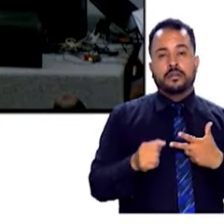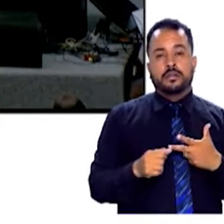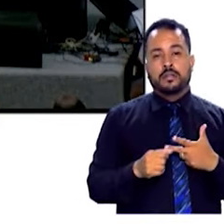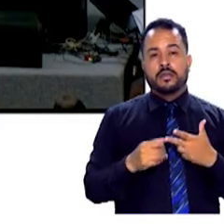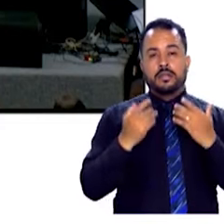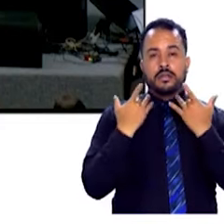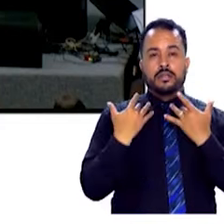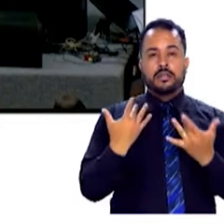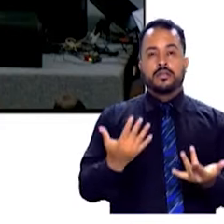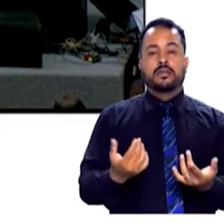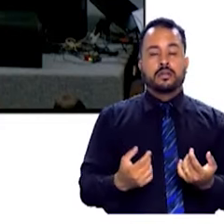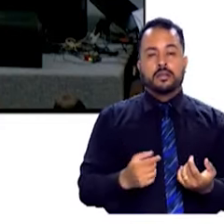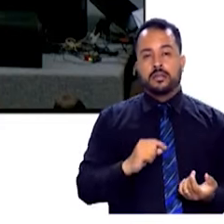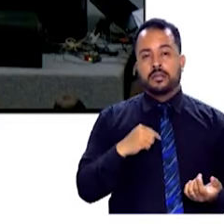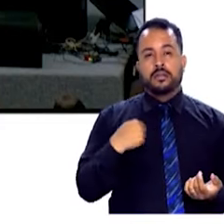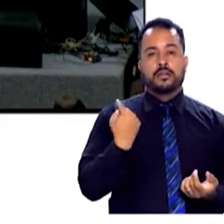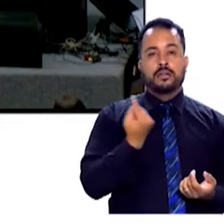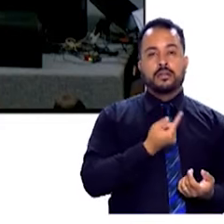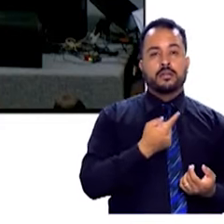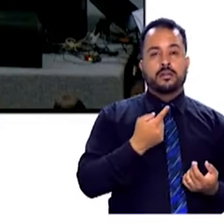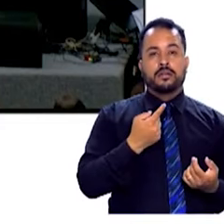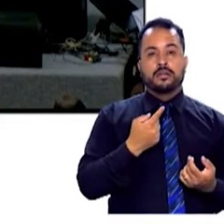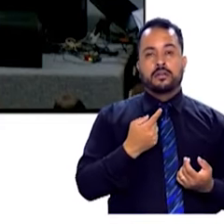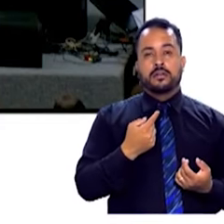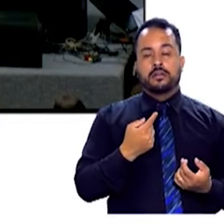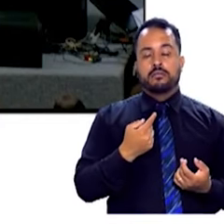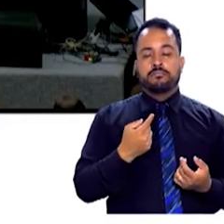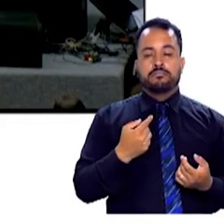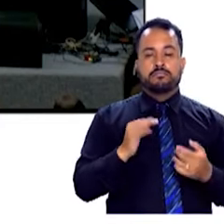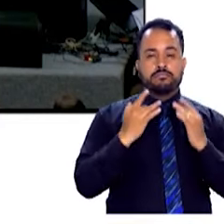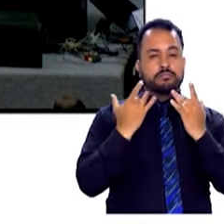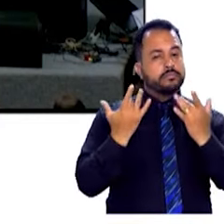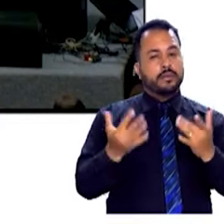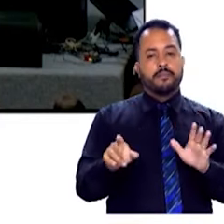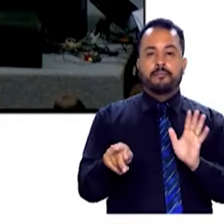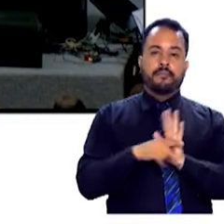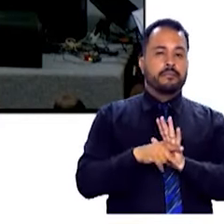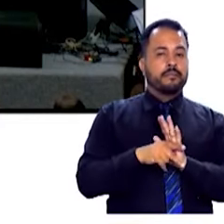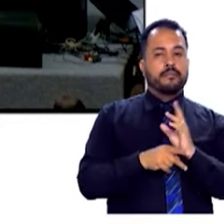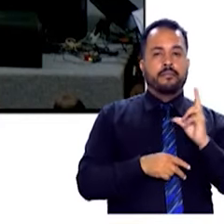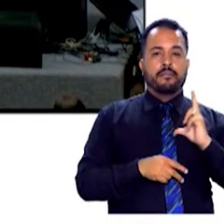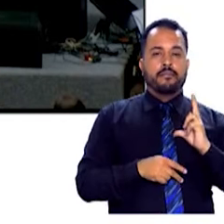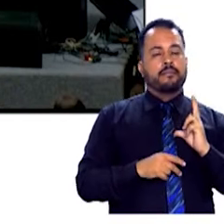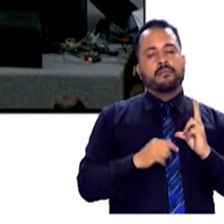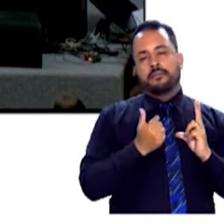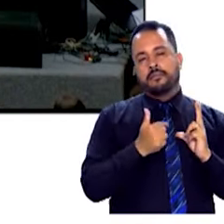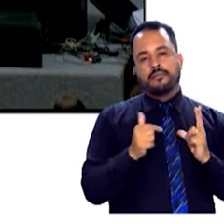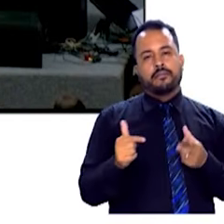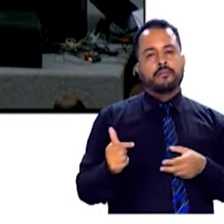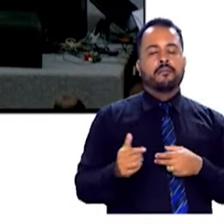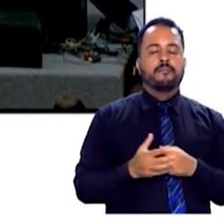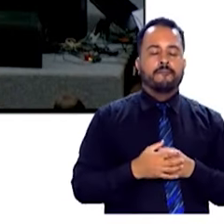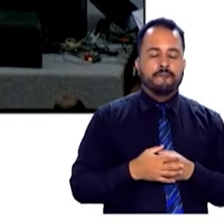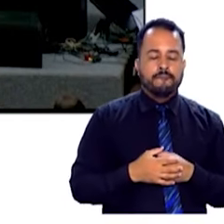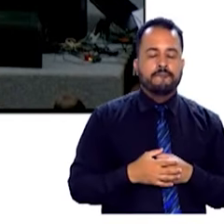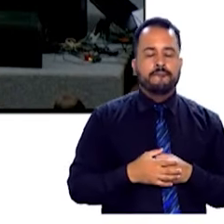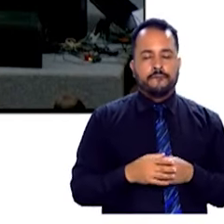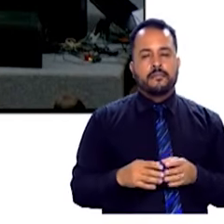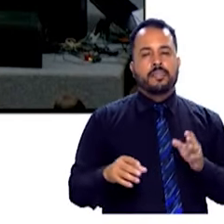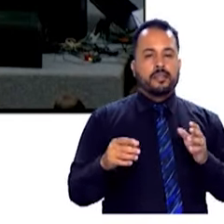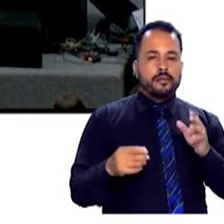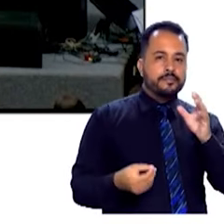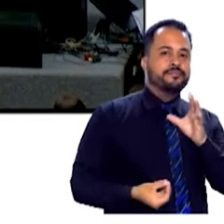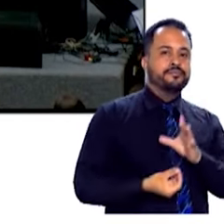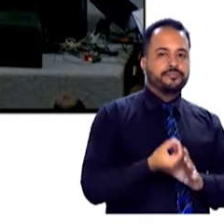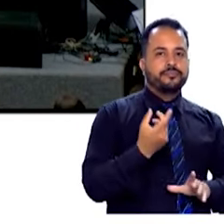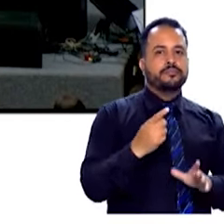Irlanda do Norte tem e a Inglaterra não tem uma assembleia própria ou seja o que acontece que o Parlamento e USM acaba fazendo leis que às vezes só